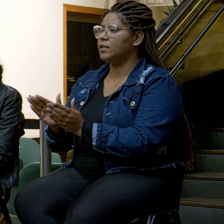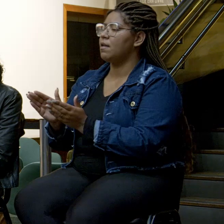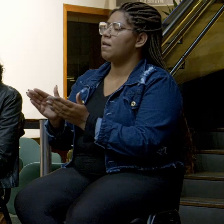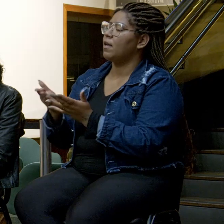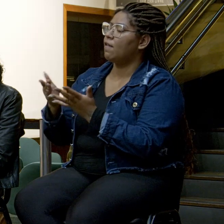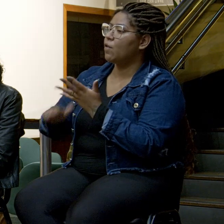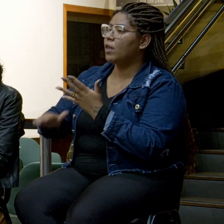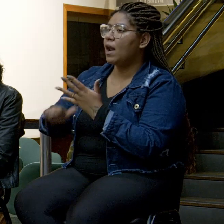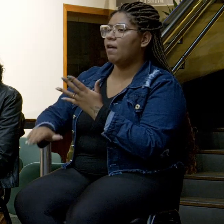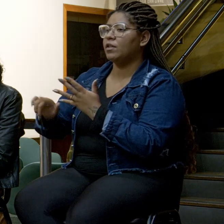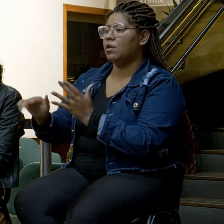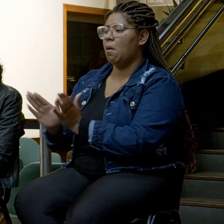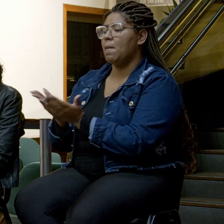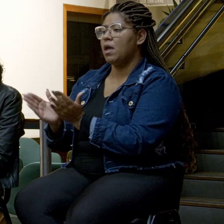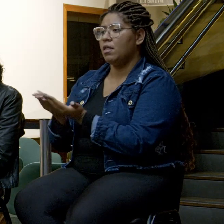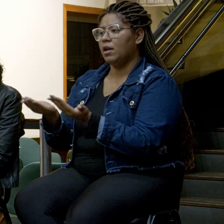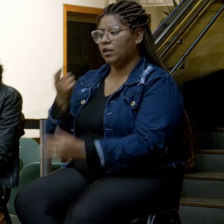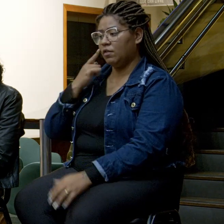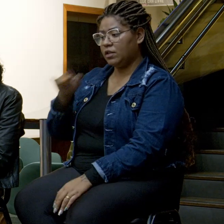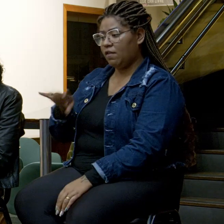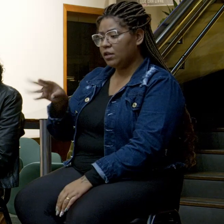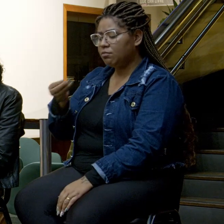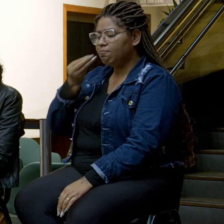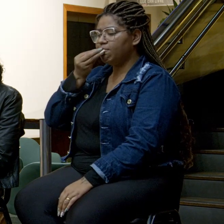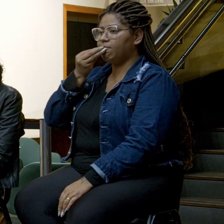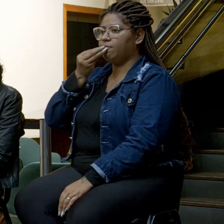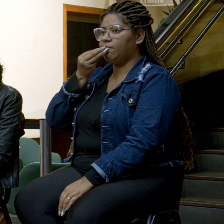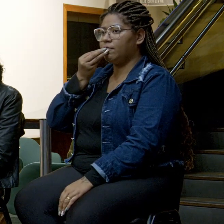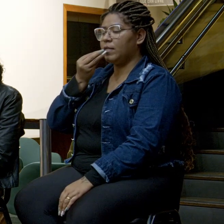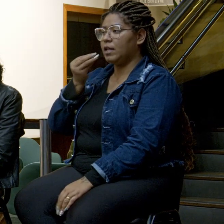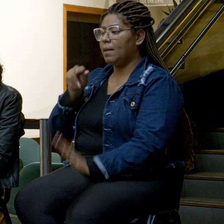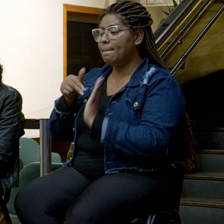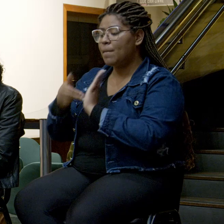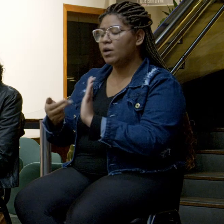Então, eu acho que esse silenciamento também ele tem